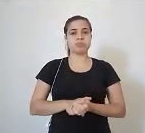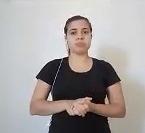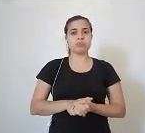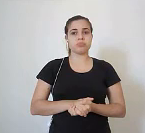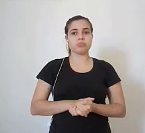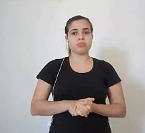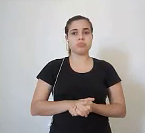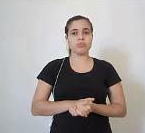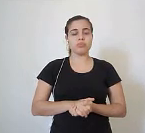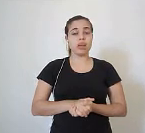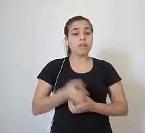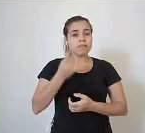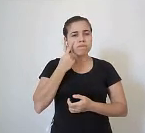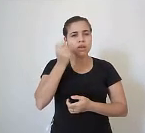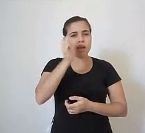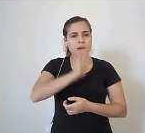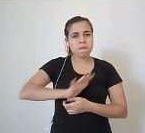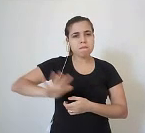comentado.